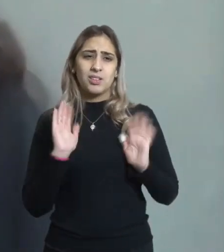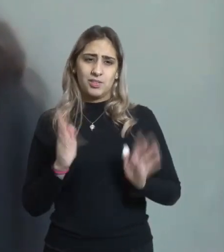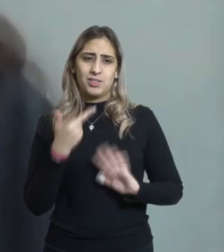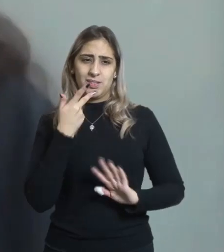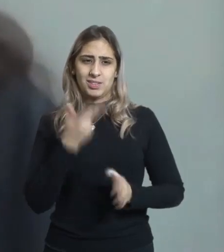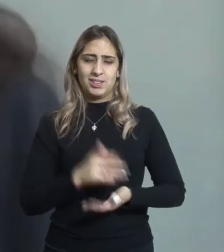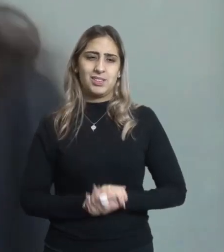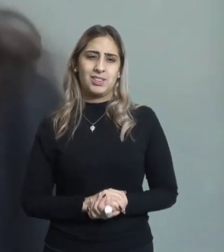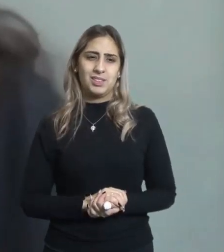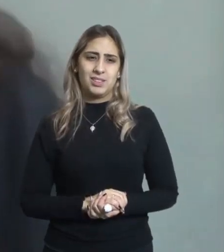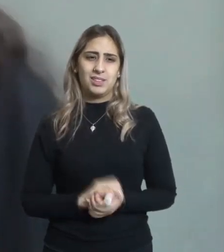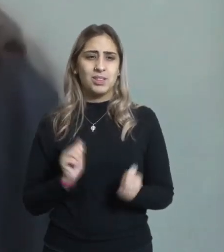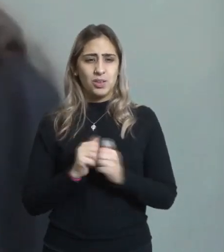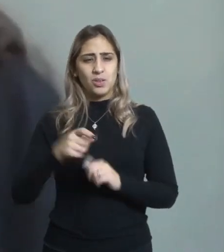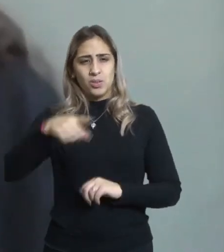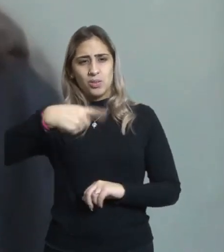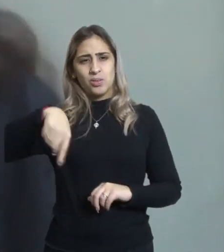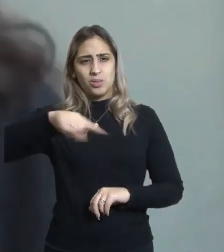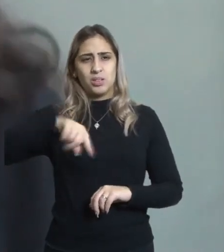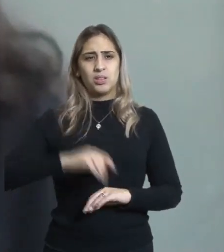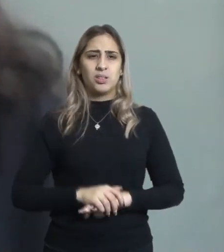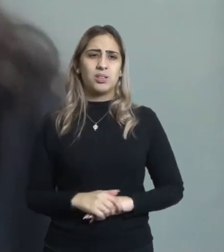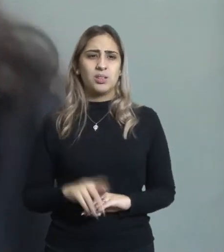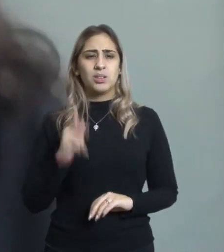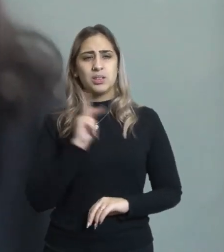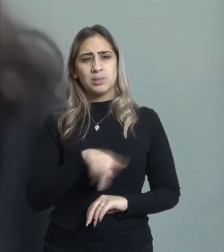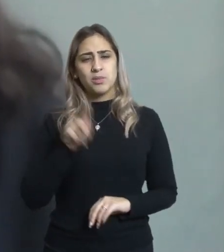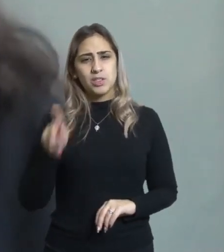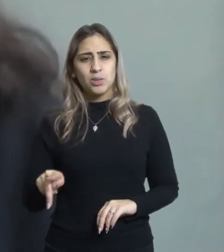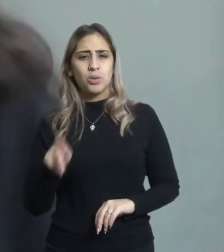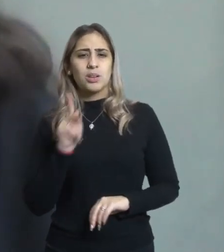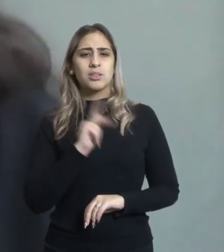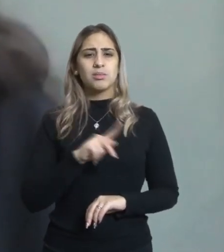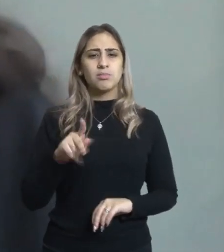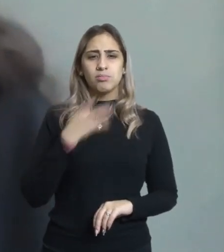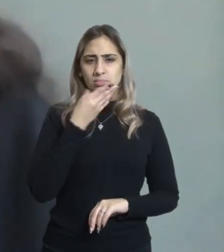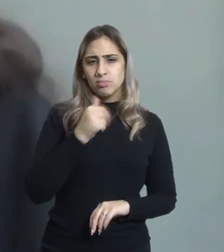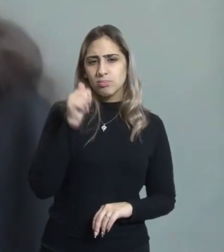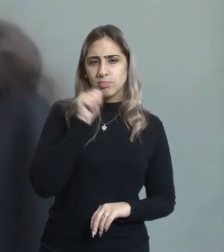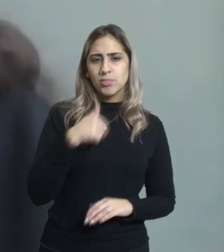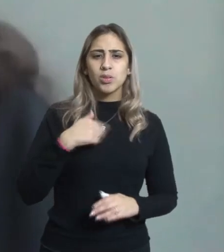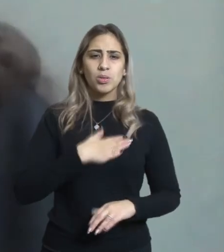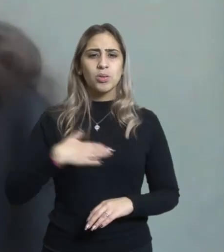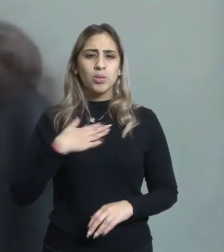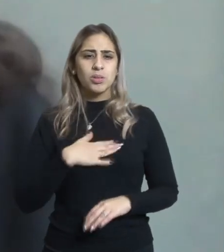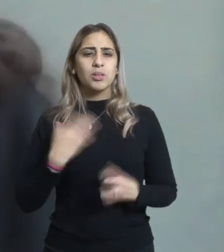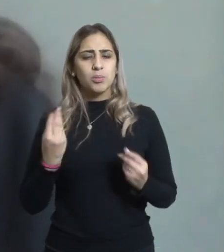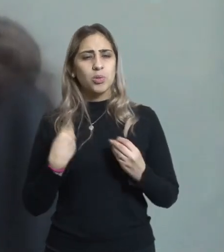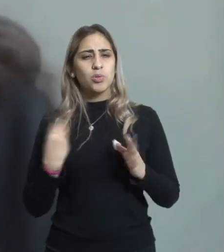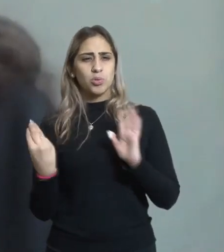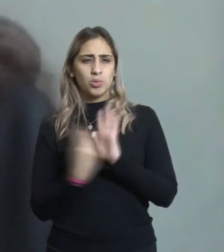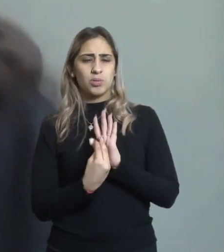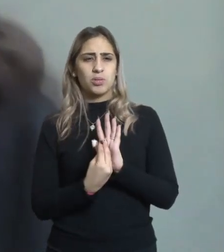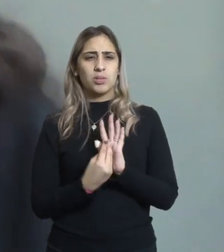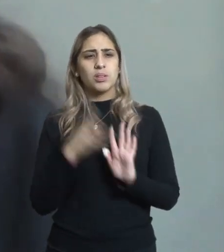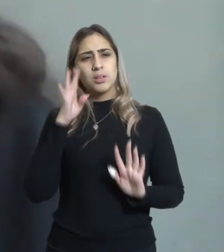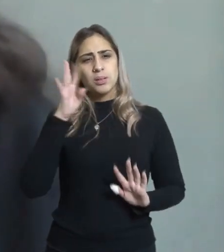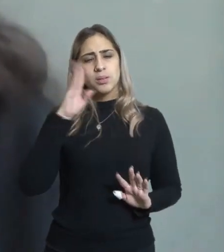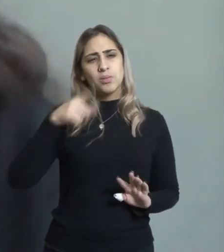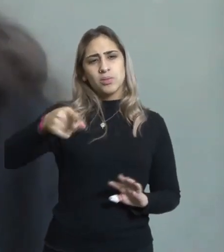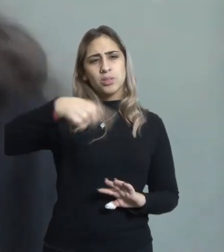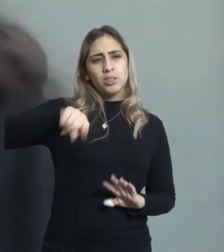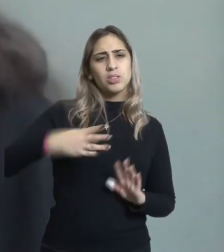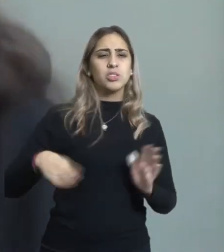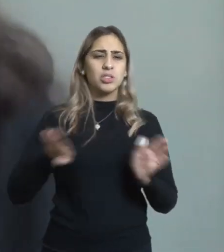para falar com vocês. Professores, professoras, eu gostaria muito de colocar essa questão. Imagine vocês chegando